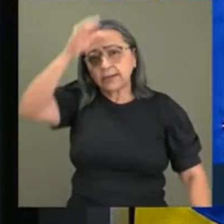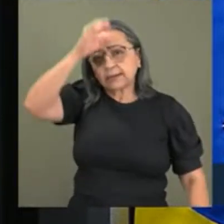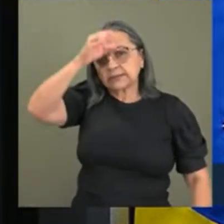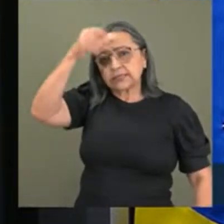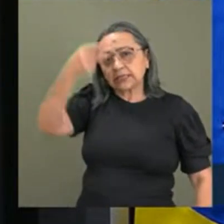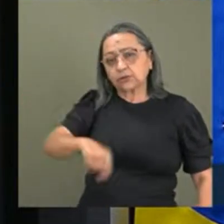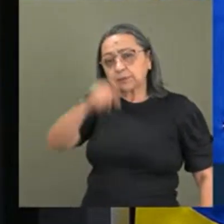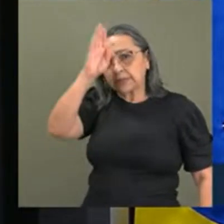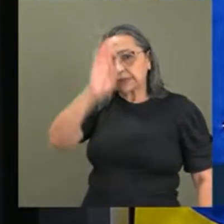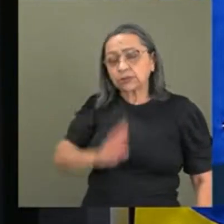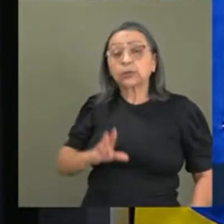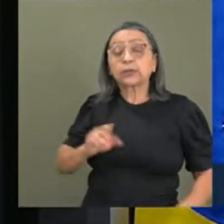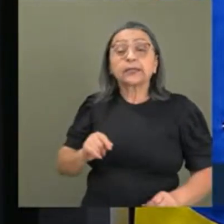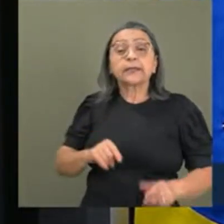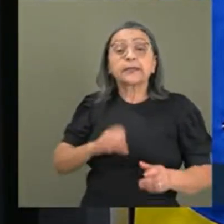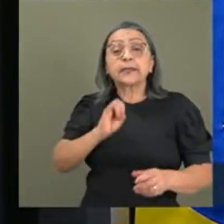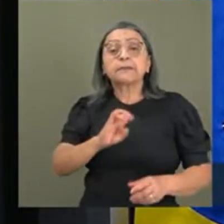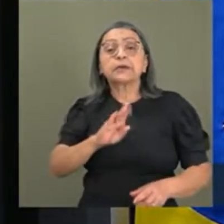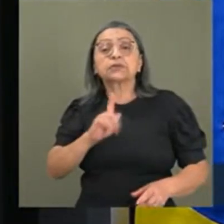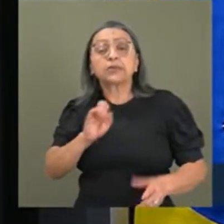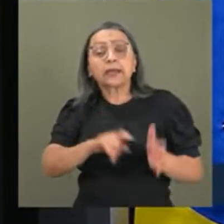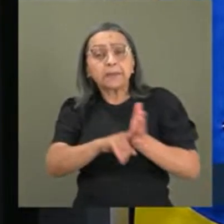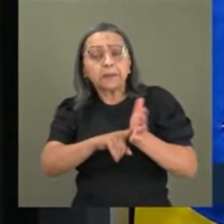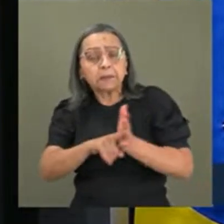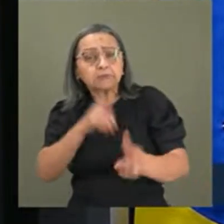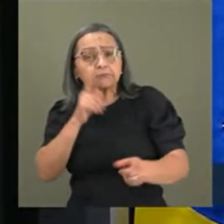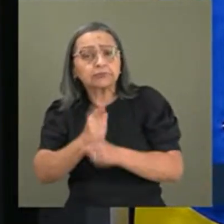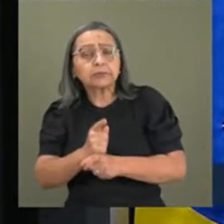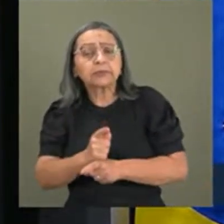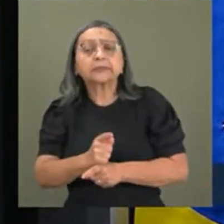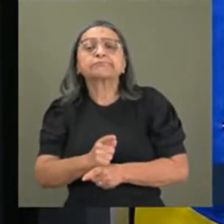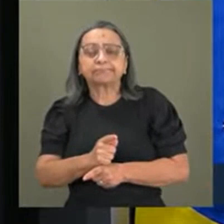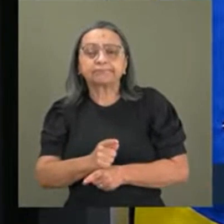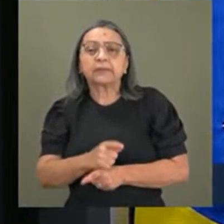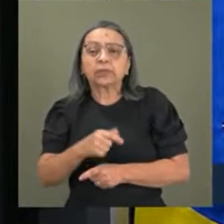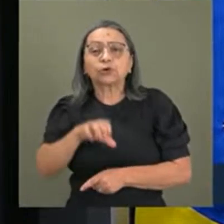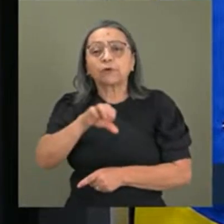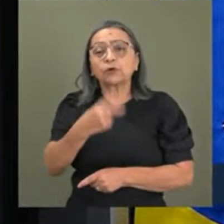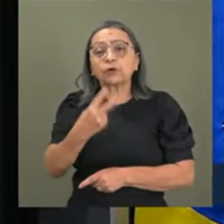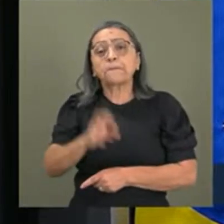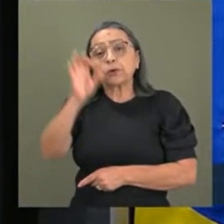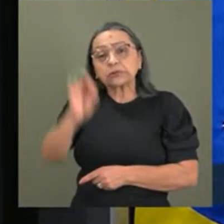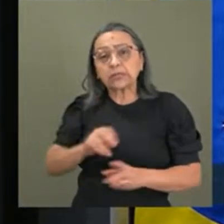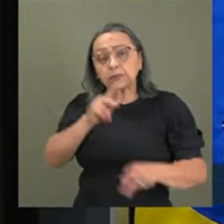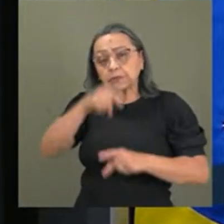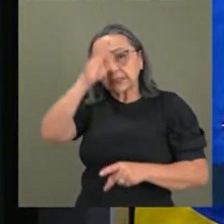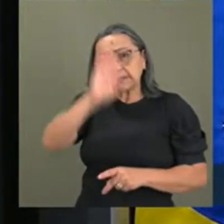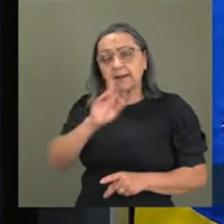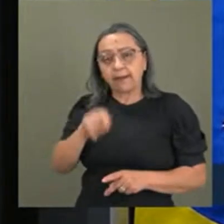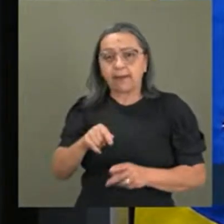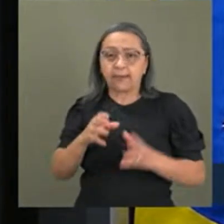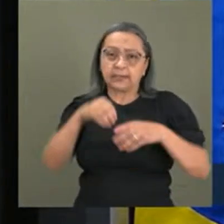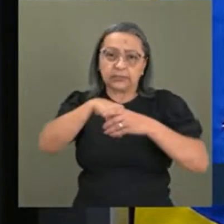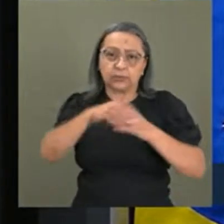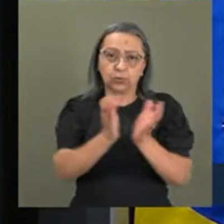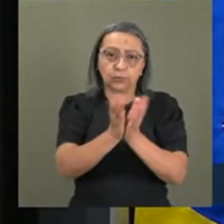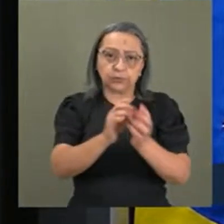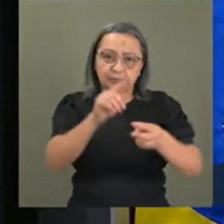país, que, segundo o IBGE, representa 92% da população brasileira. Mas eu